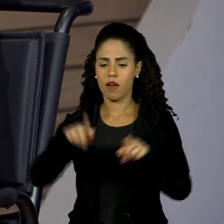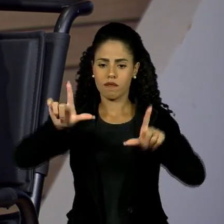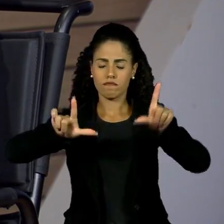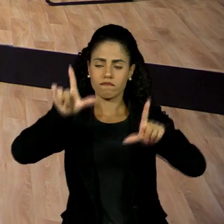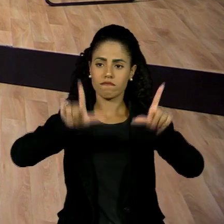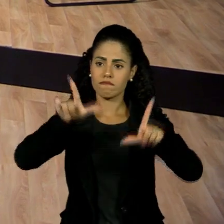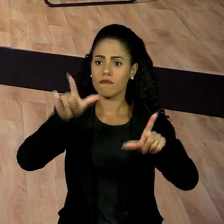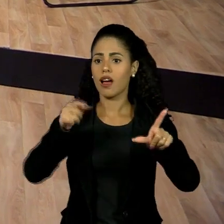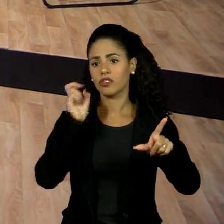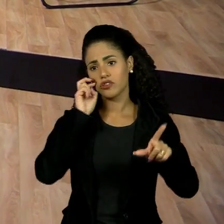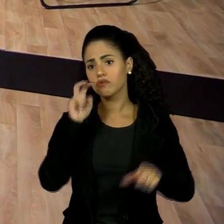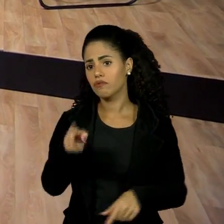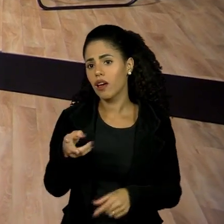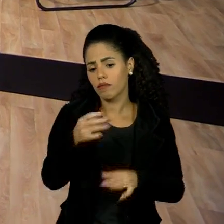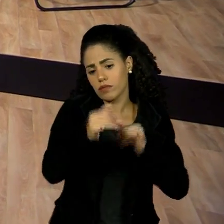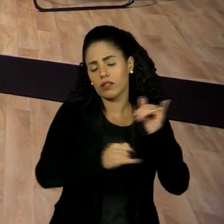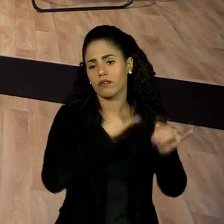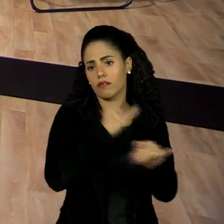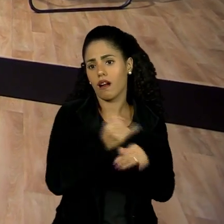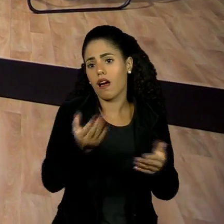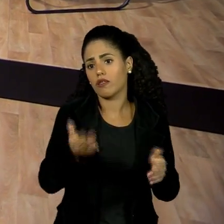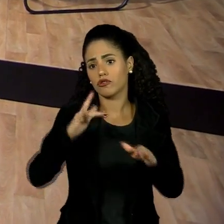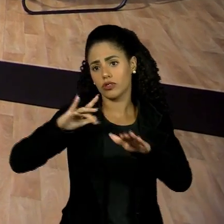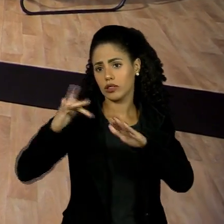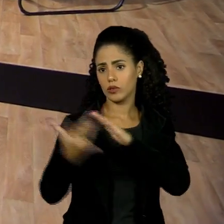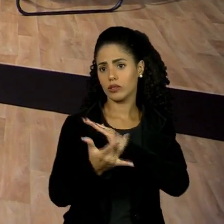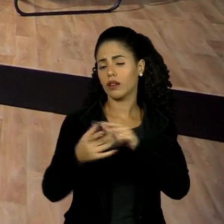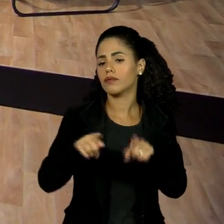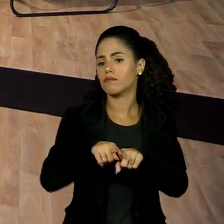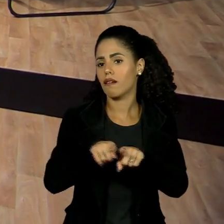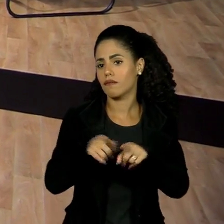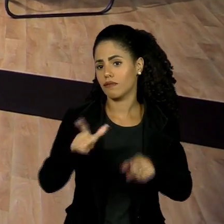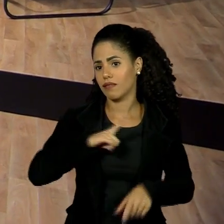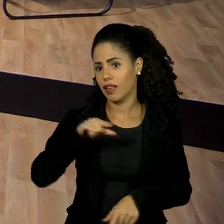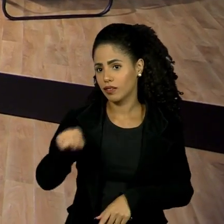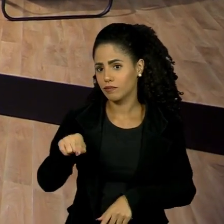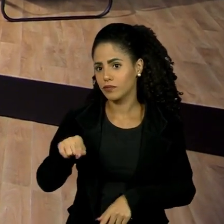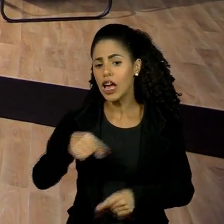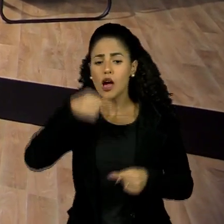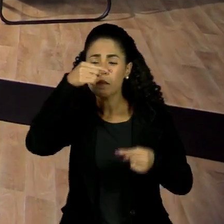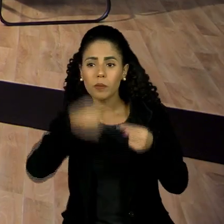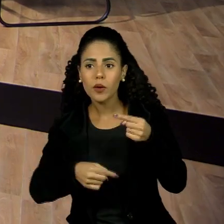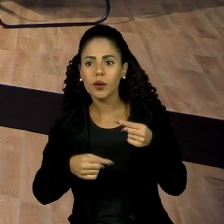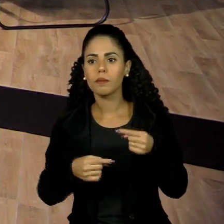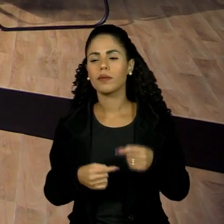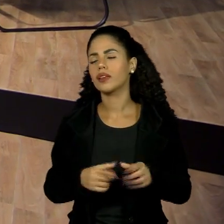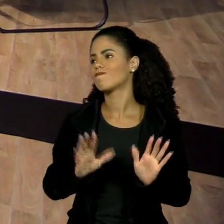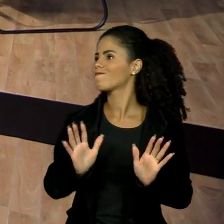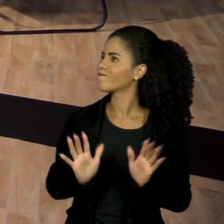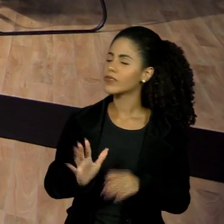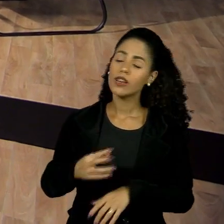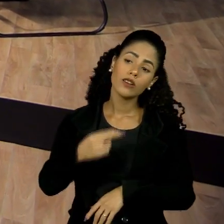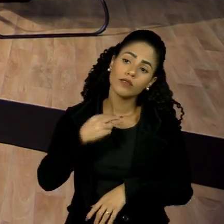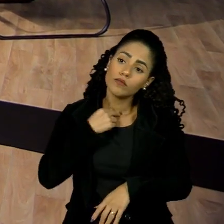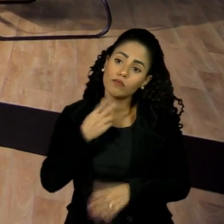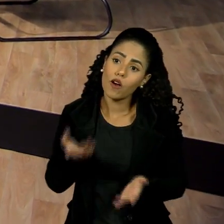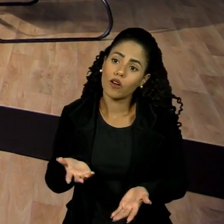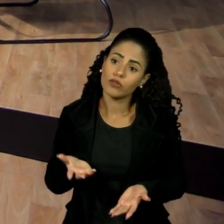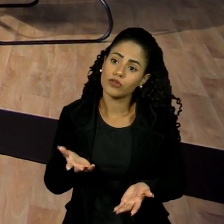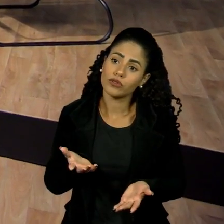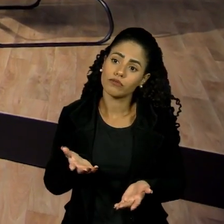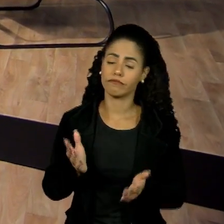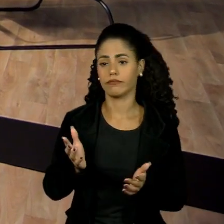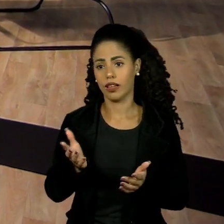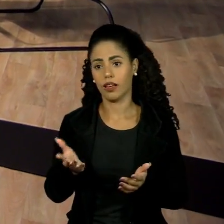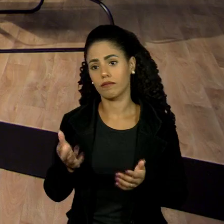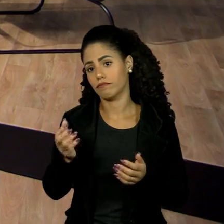TVs, e a internet e as redes sociais. Proibir, nós entendemos que nunca foi o melhor caminho. A gente ia causar um